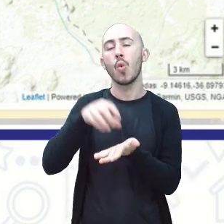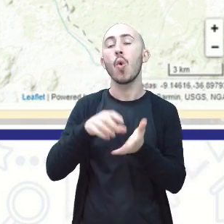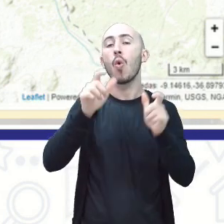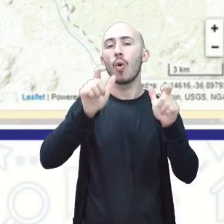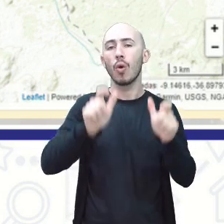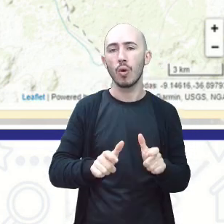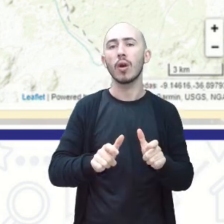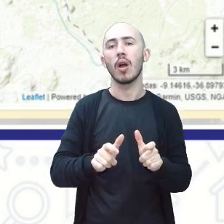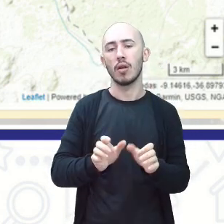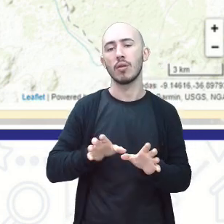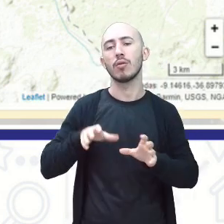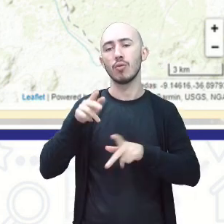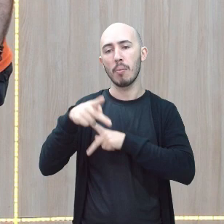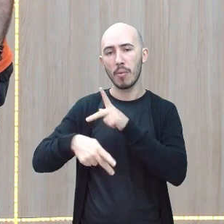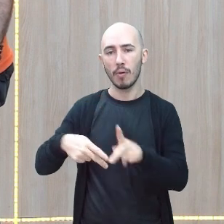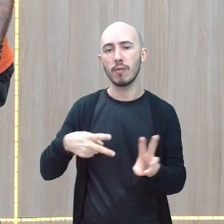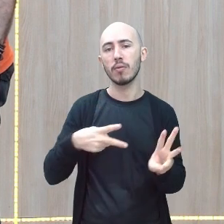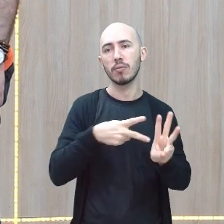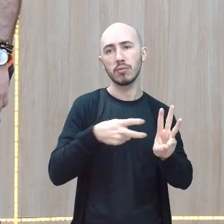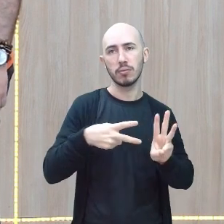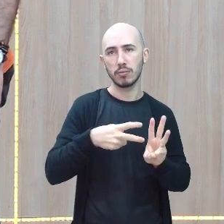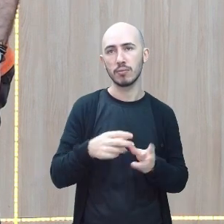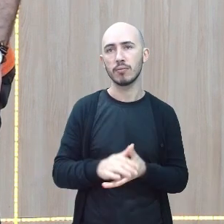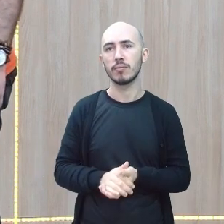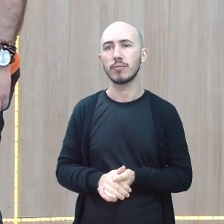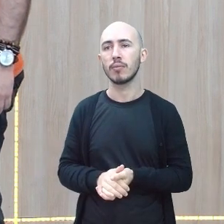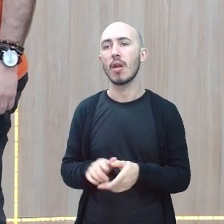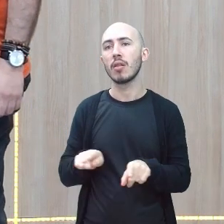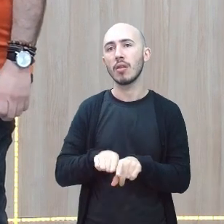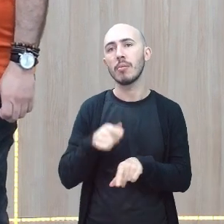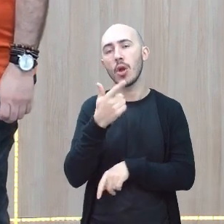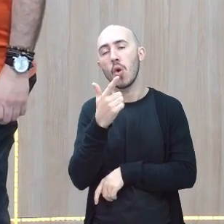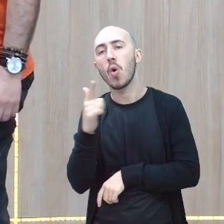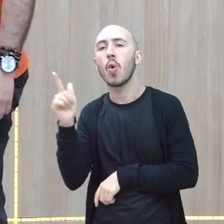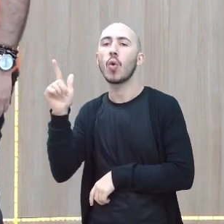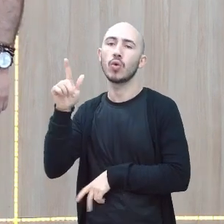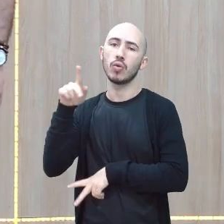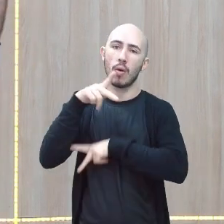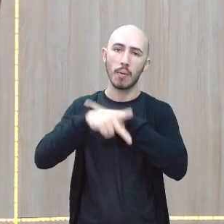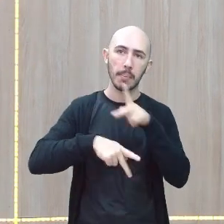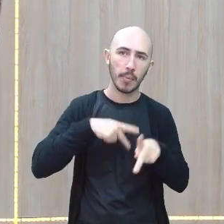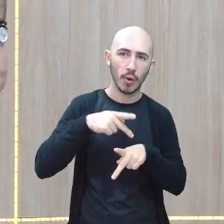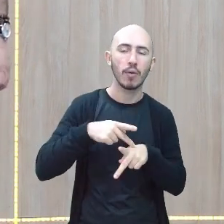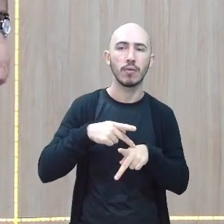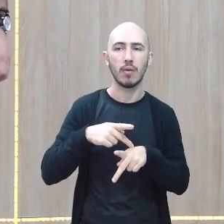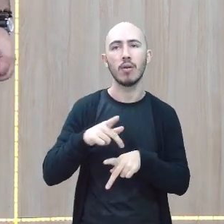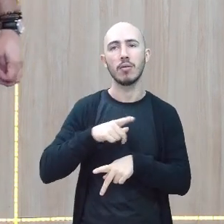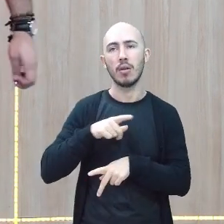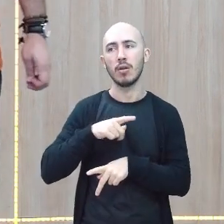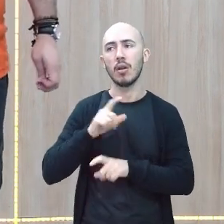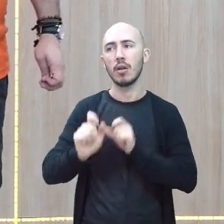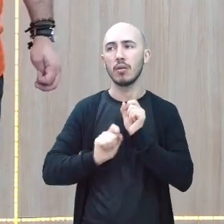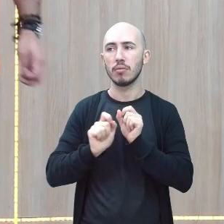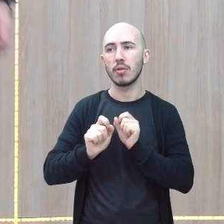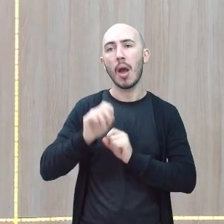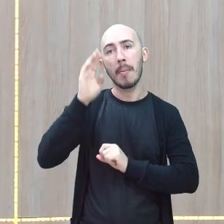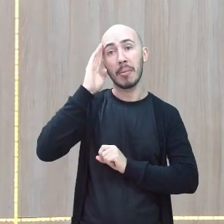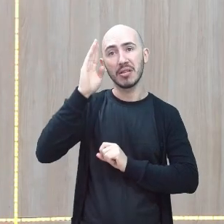né, Funiô. Outro povo, né, esse tem até